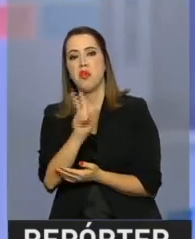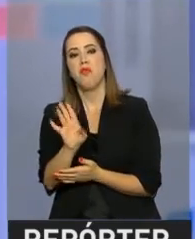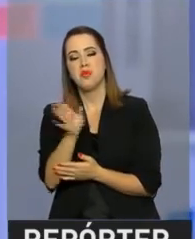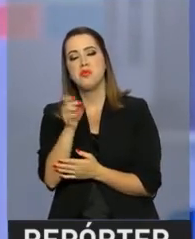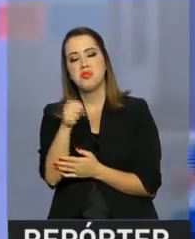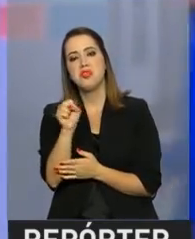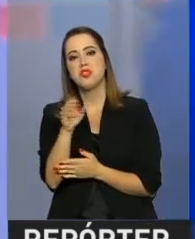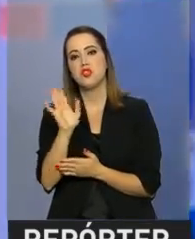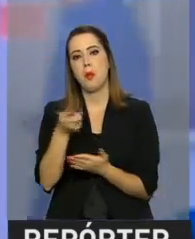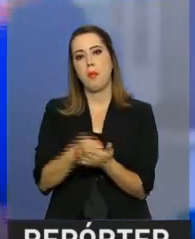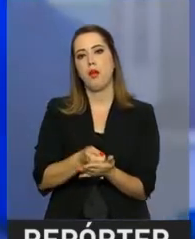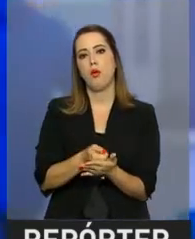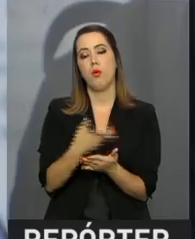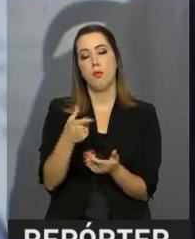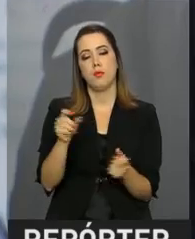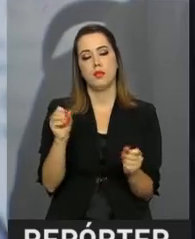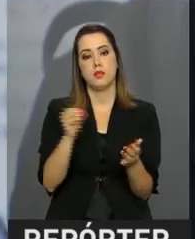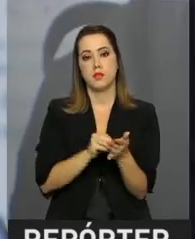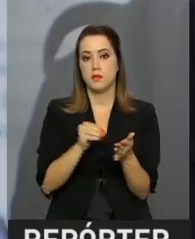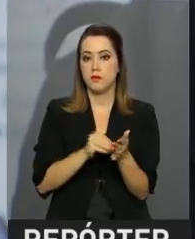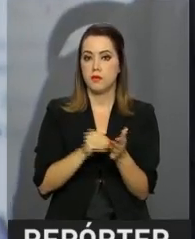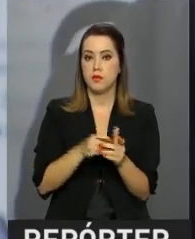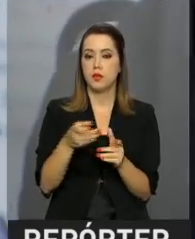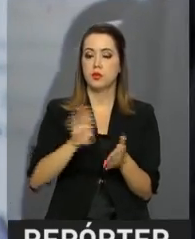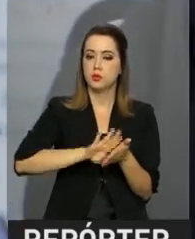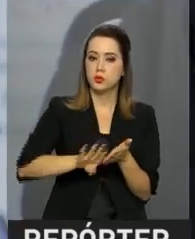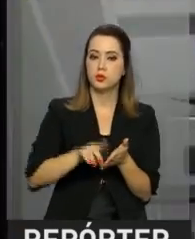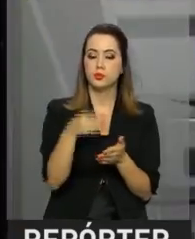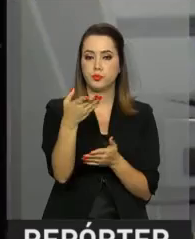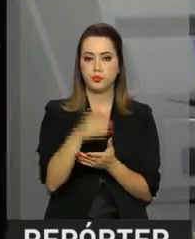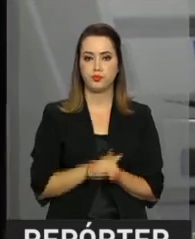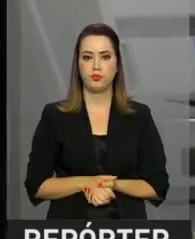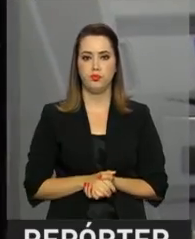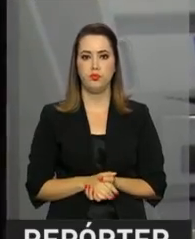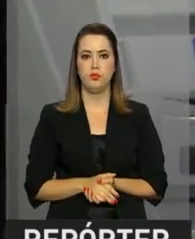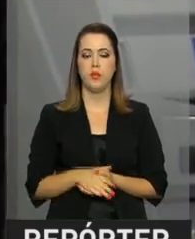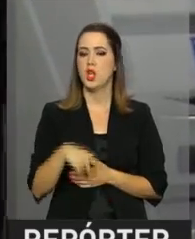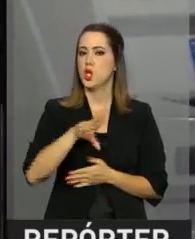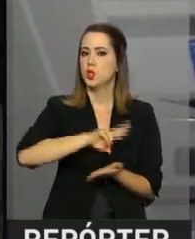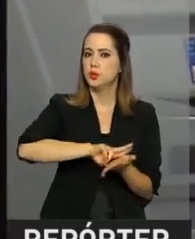não dá baixa. Então essa é a minha reclamação. As instituições financeiras